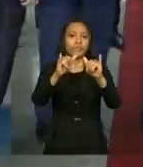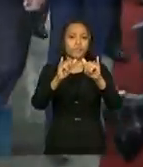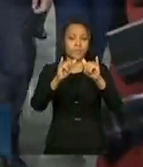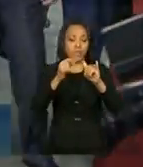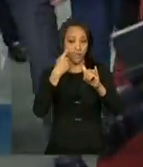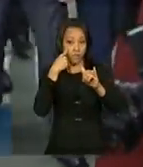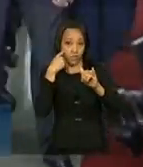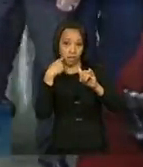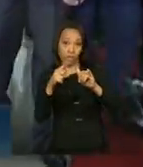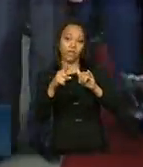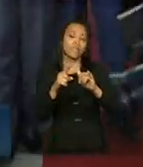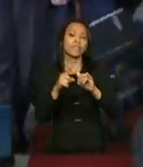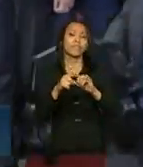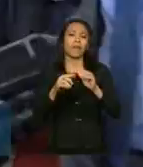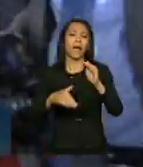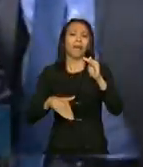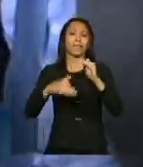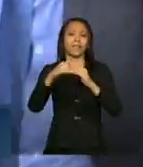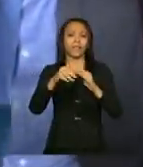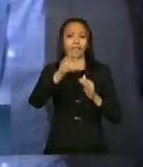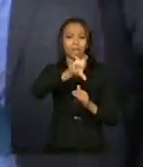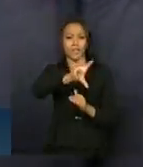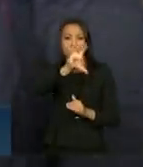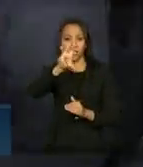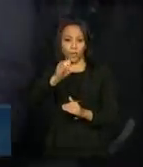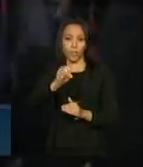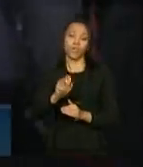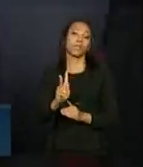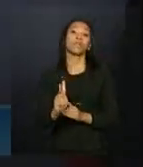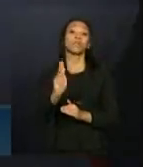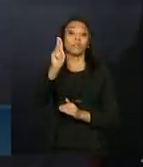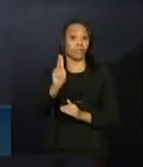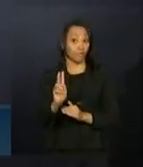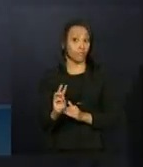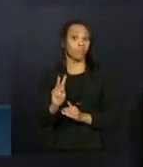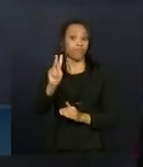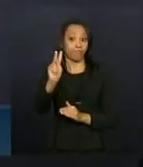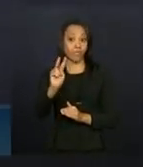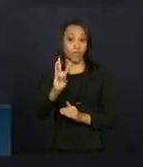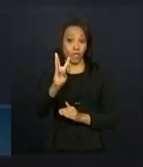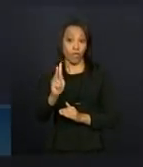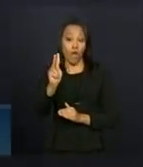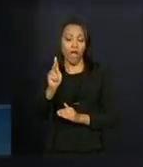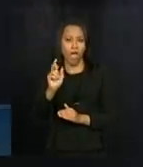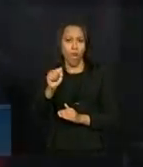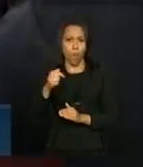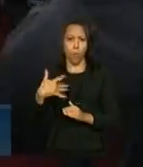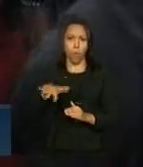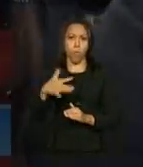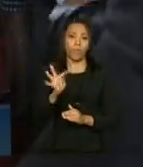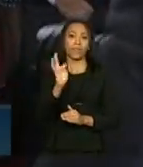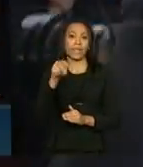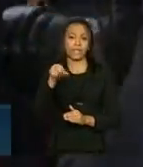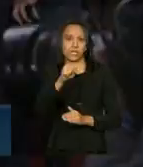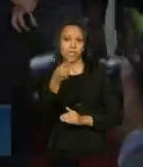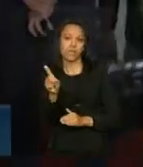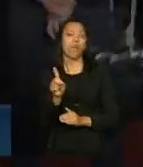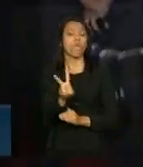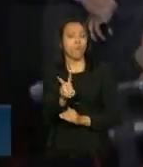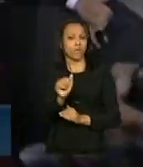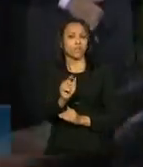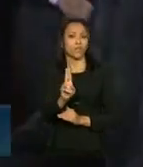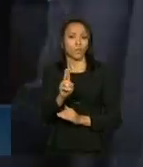elétricos de até 550 kV, né? São transformadores de alta tensão, que vão ser